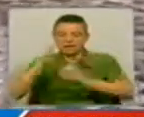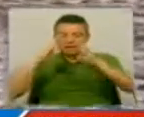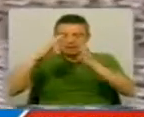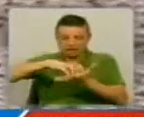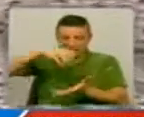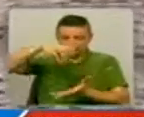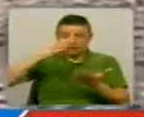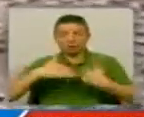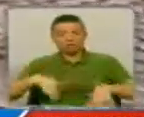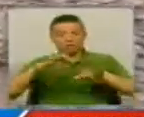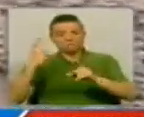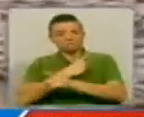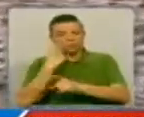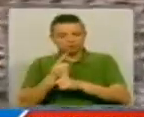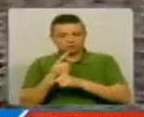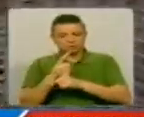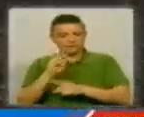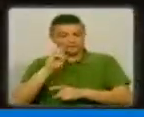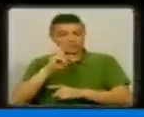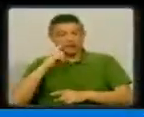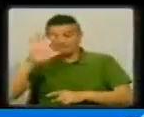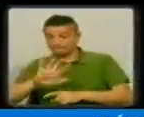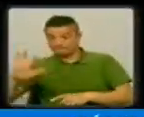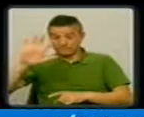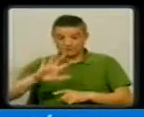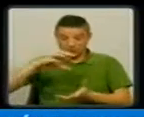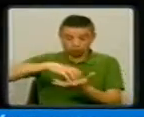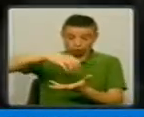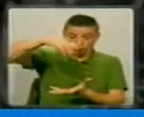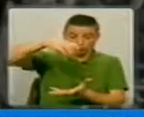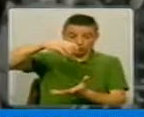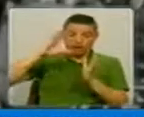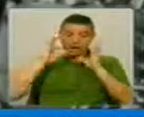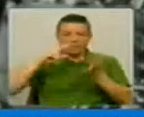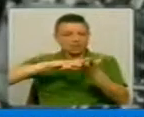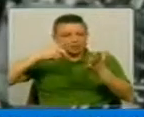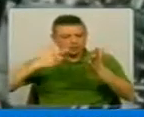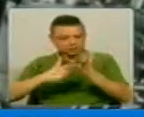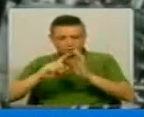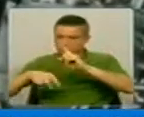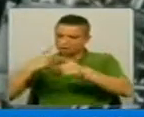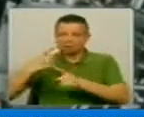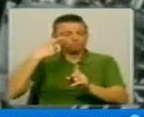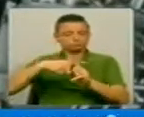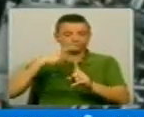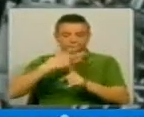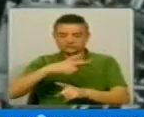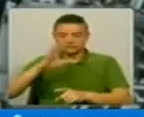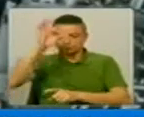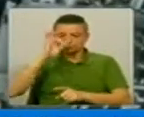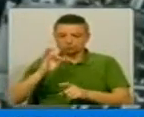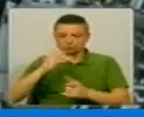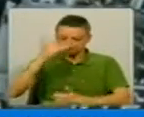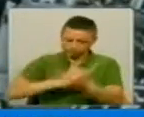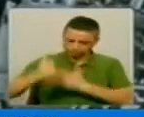outra coisa. Estamos a ver precisamente estas imagens desta torre. Esta tecnologia tem outra grande vantagem. É 100% renovável e